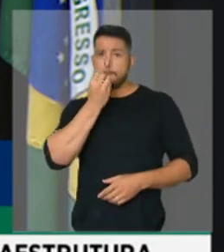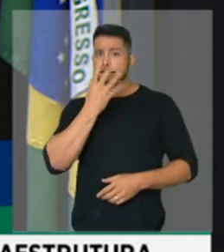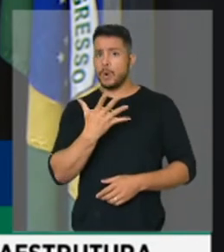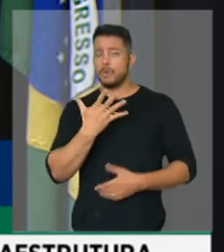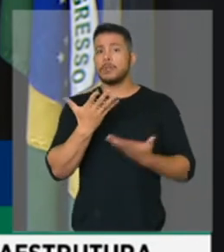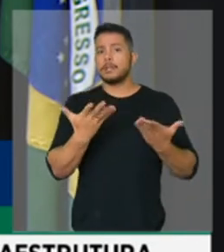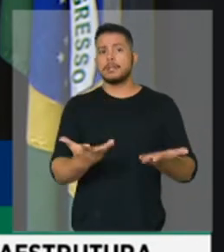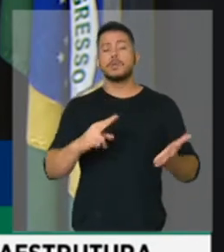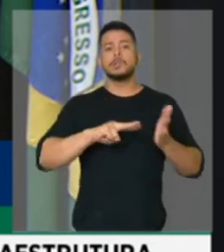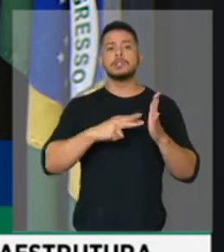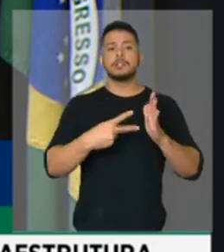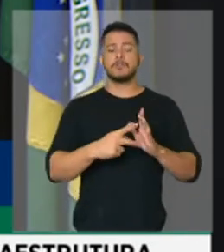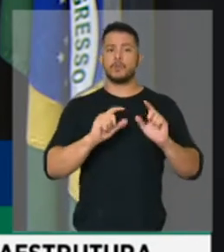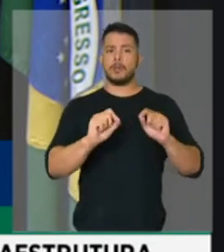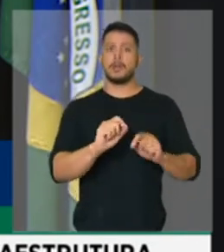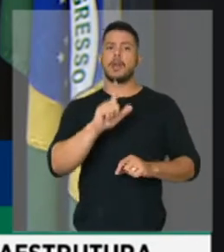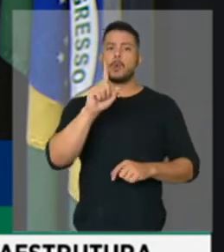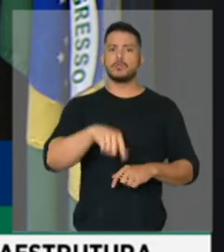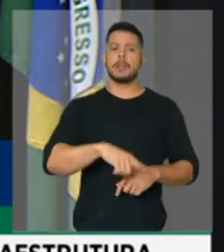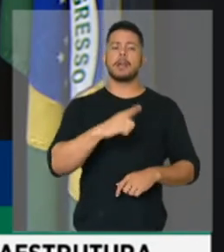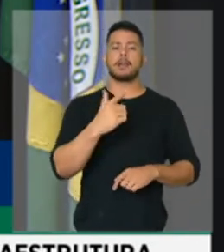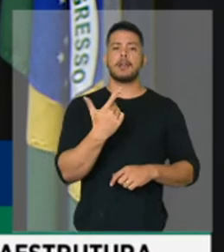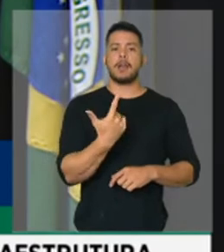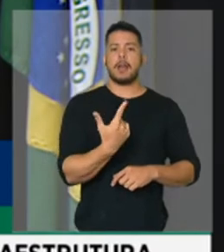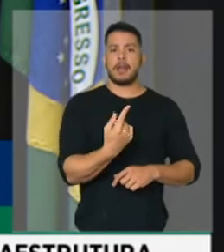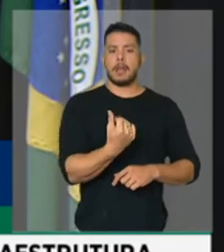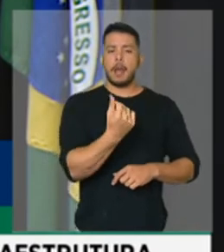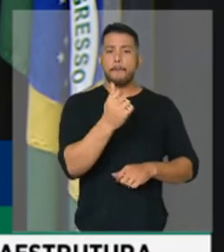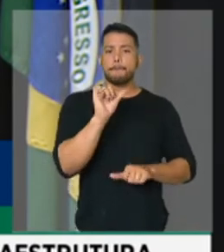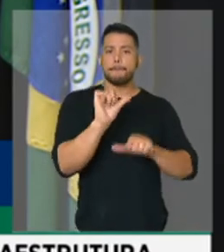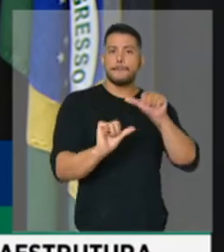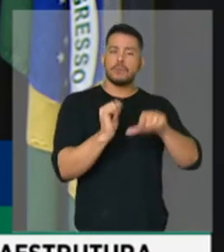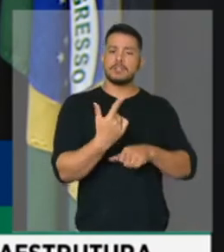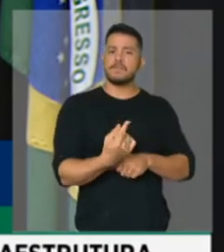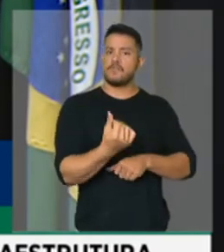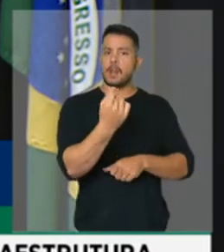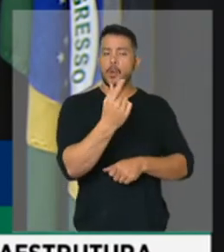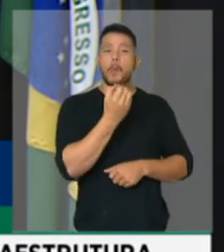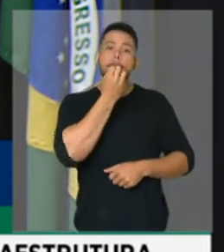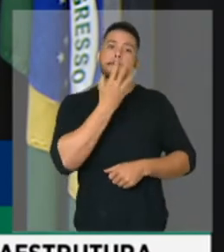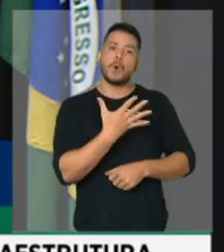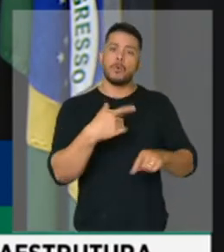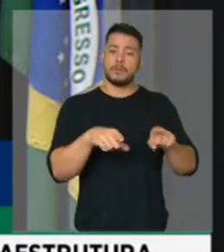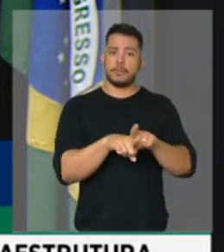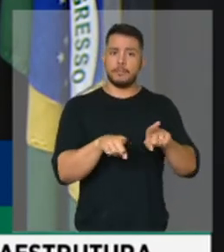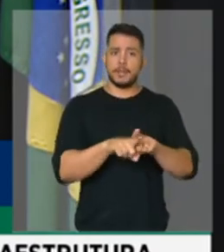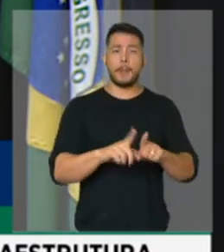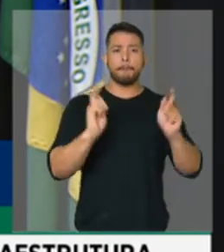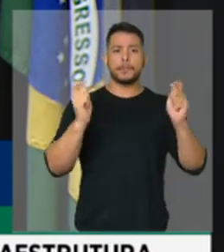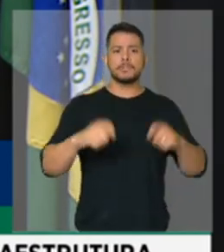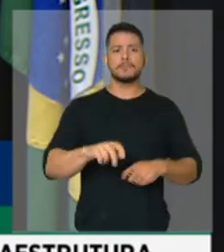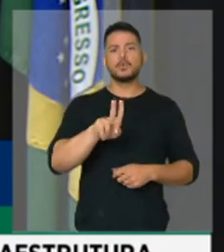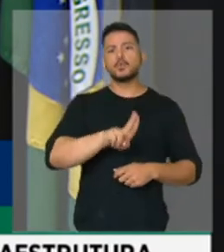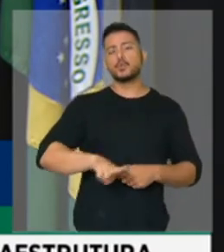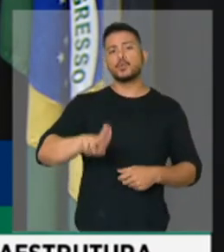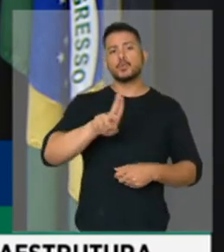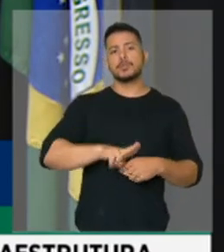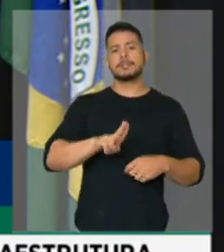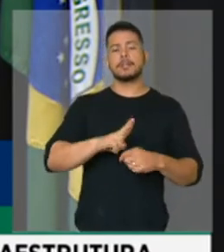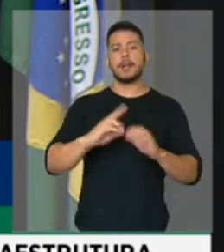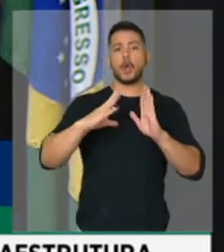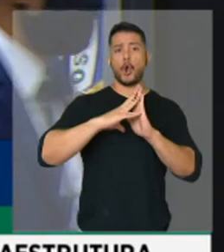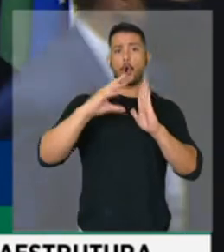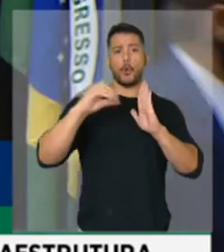atrair investimentos estrangeiros, ele traz um mercado espelho para títulos emitidos no exterior, baseados nas